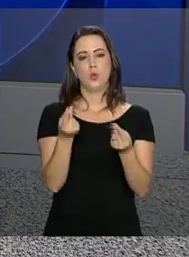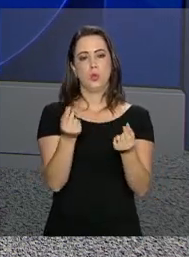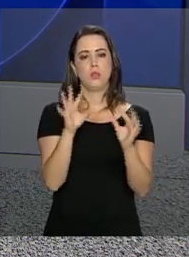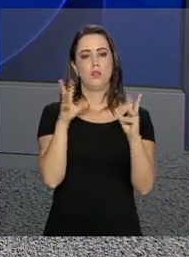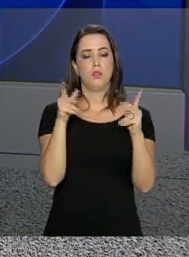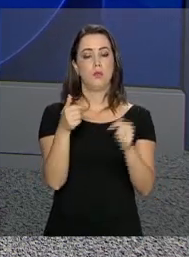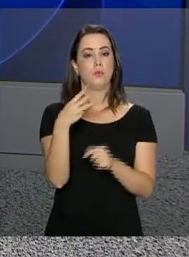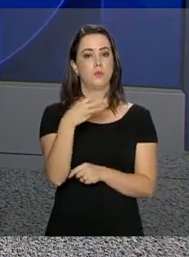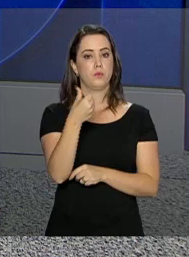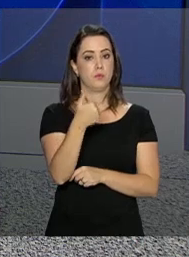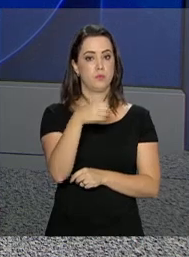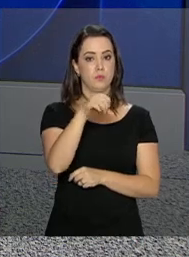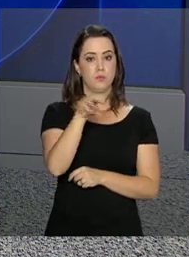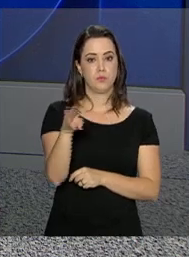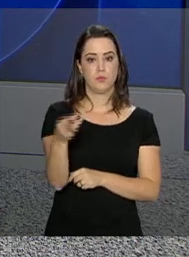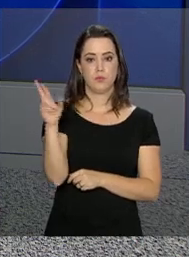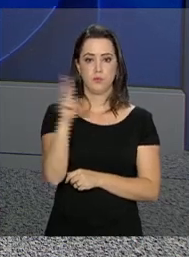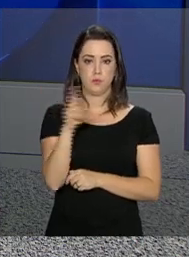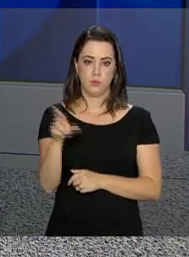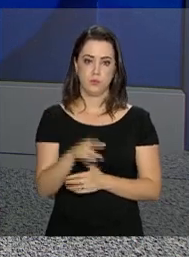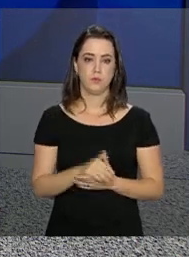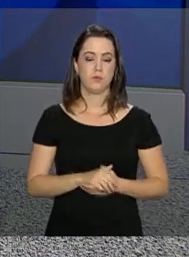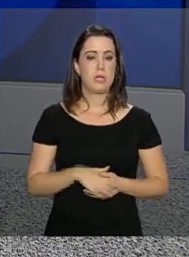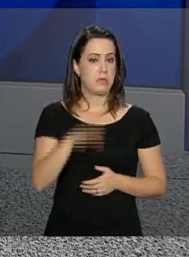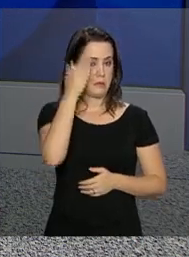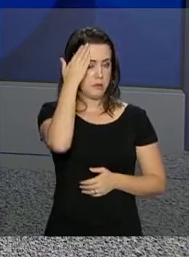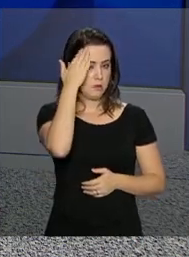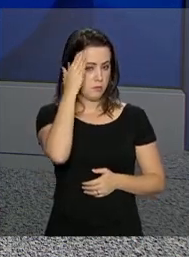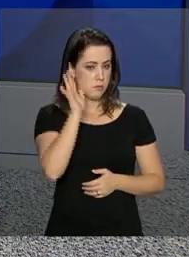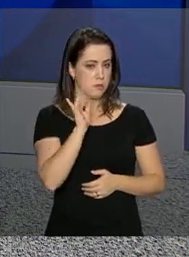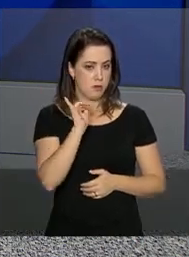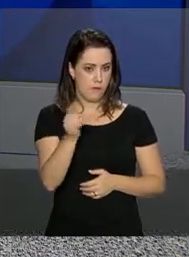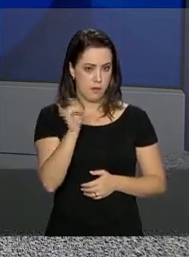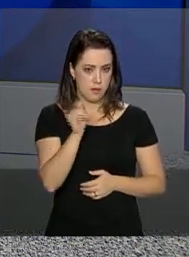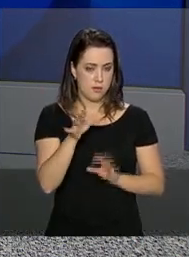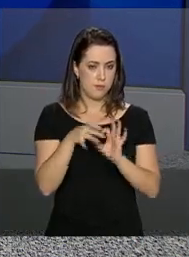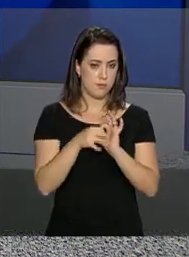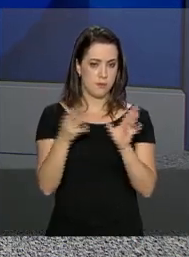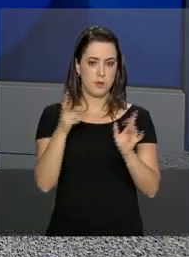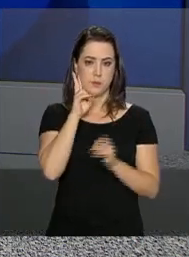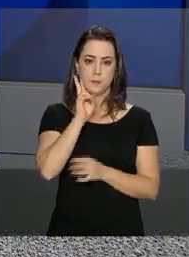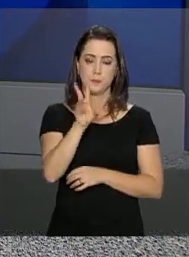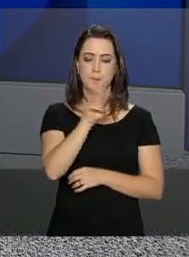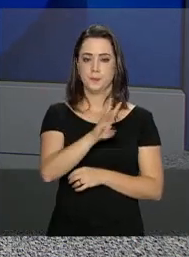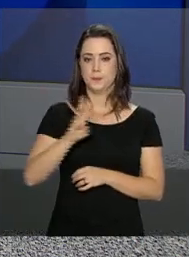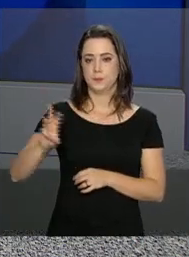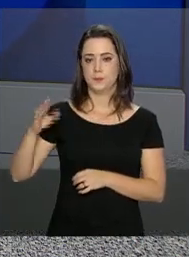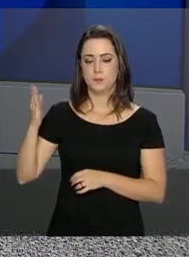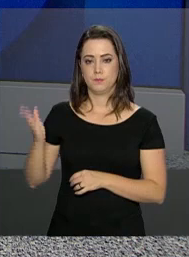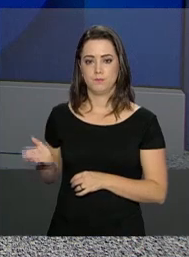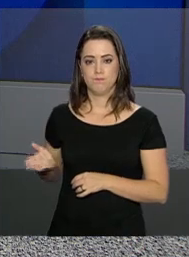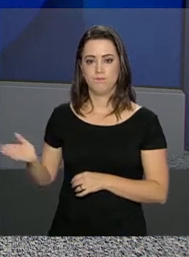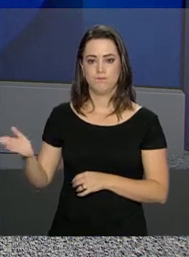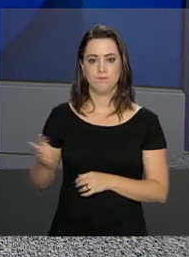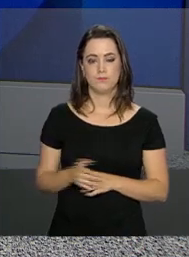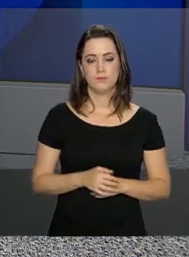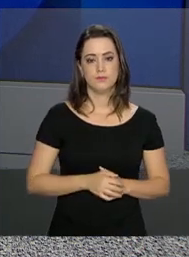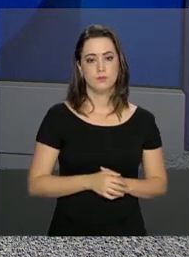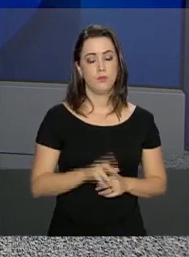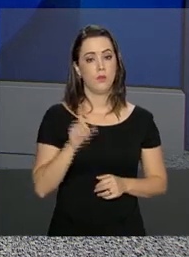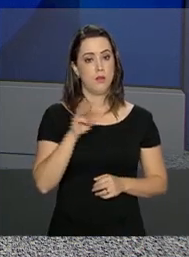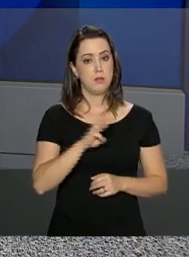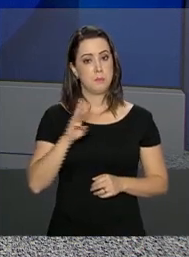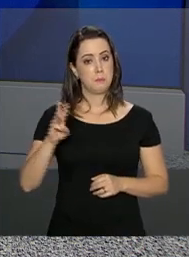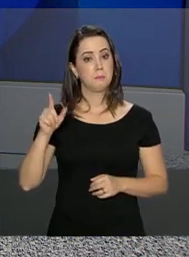mais de 319 milhões de reais para saber se teve a declaração liberada o contribuinte deverá acessar a página da receita